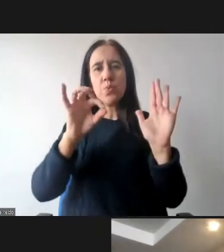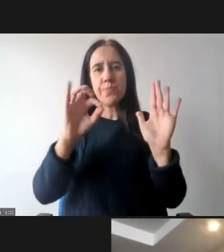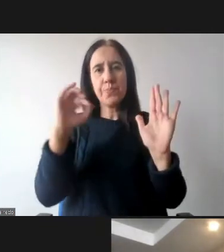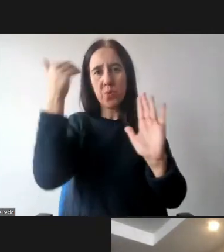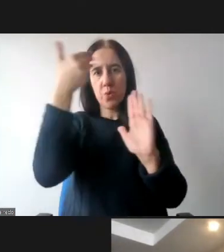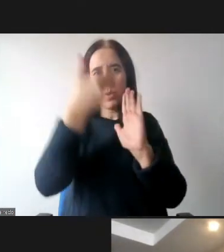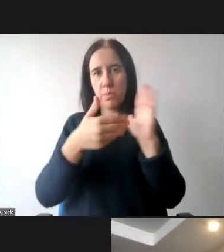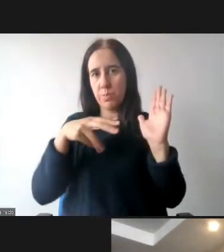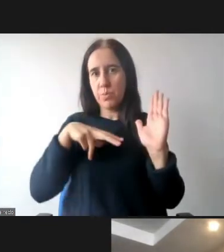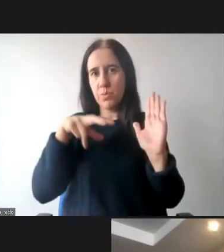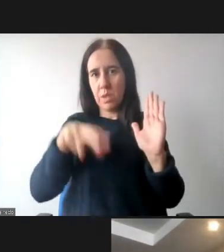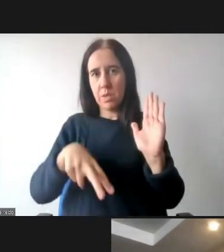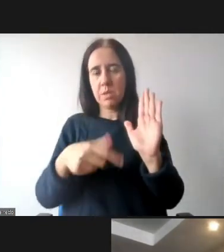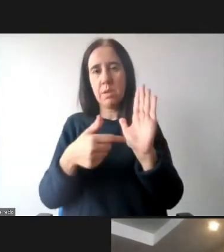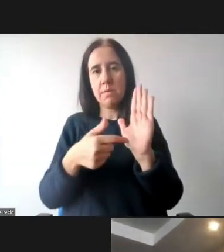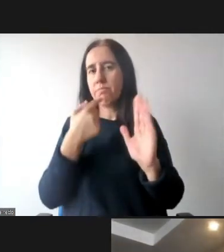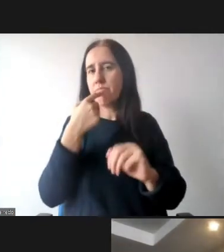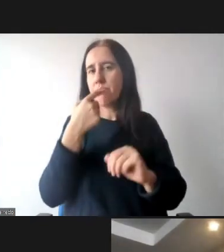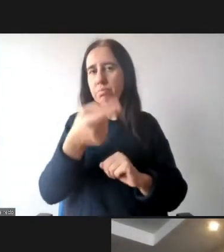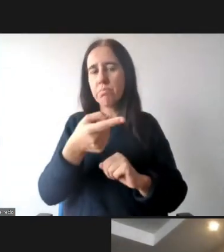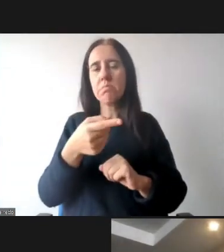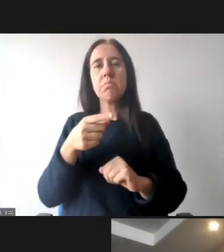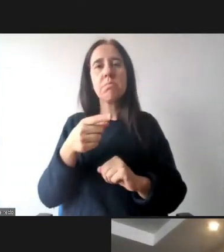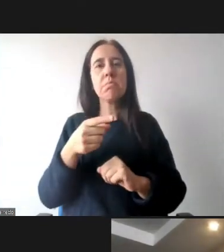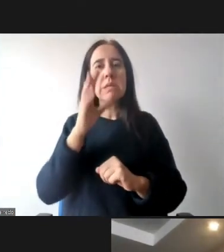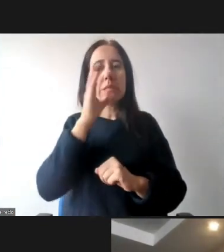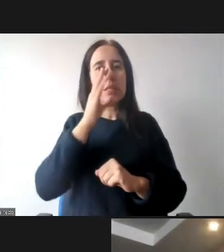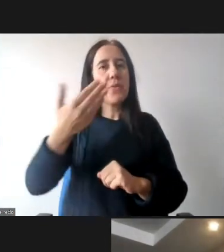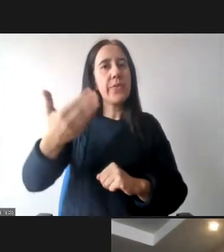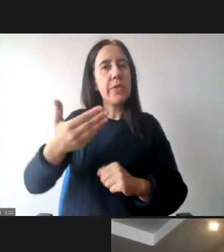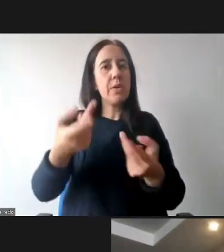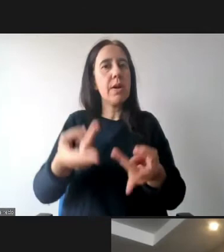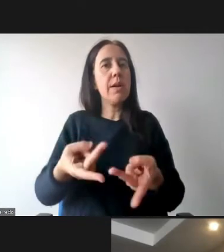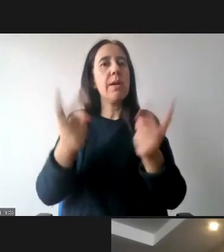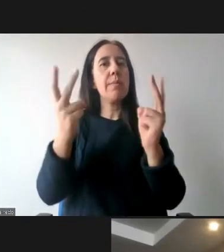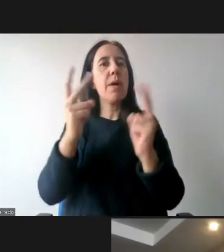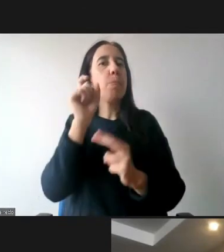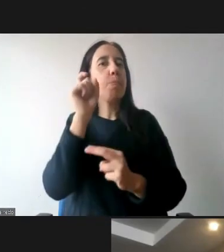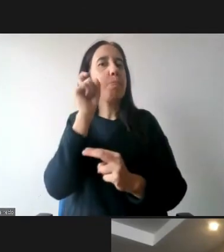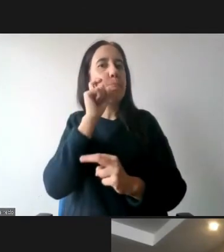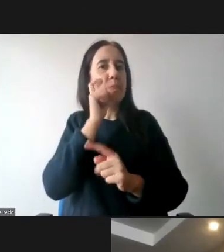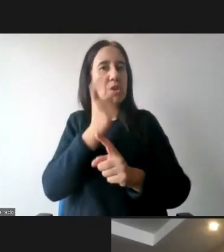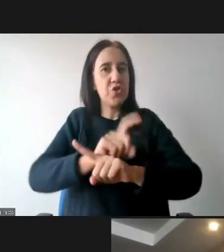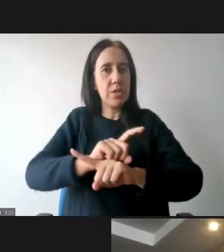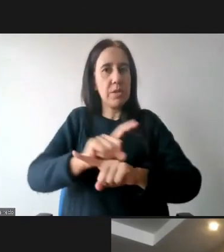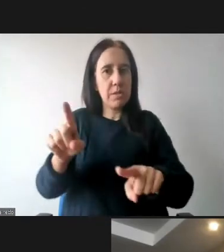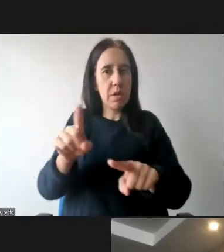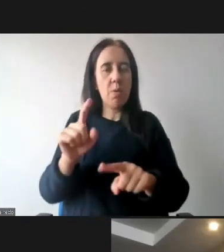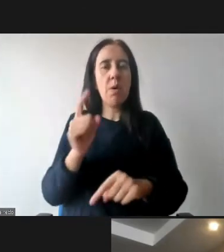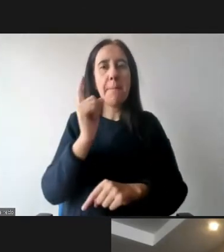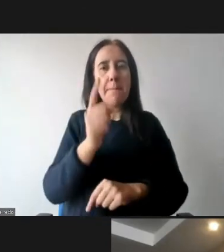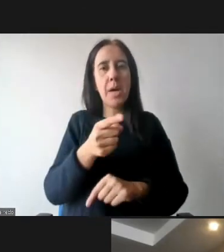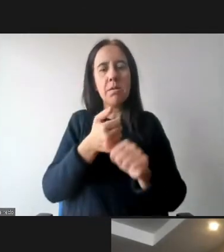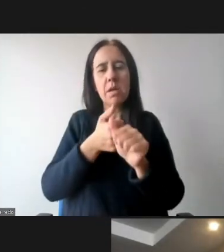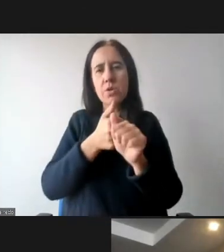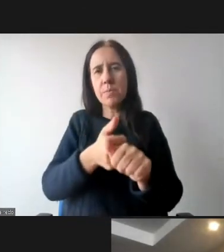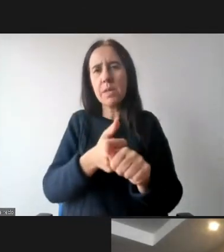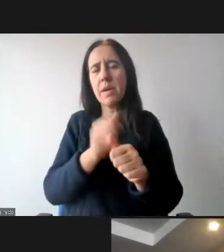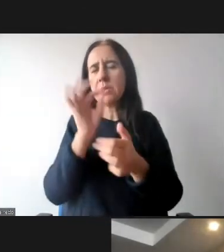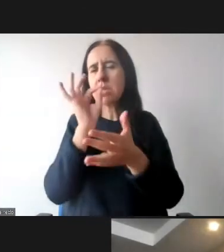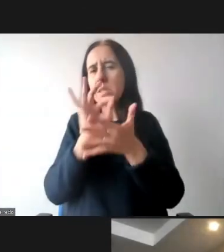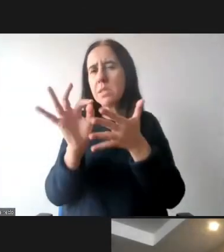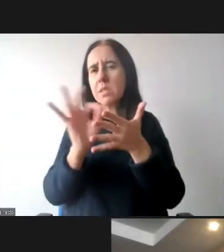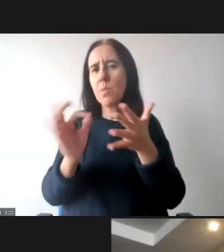Portuguesa, que estabelece que as restrições a direitos, liberdades e garantias têm de respeitar vários